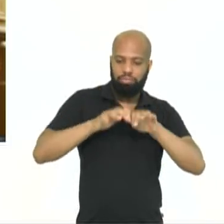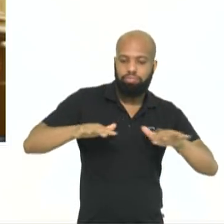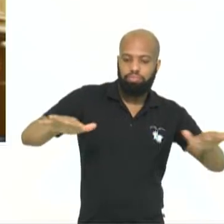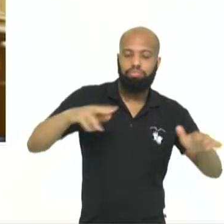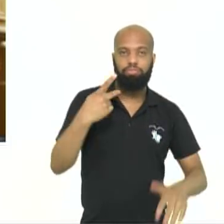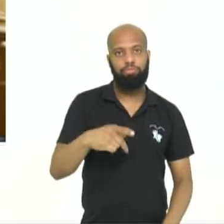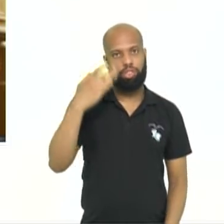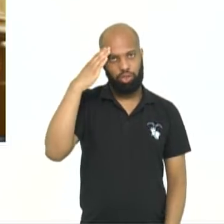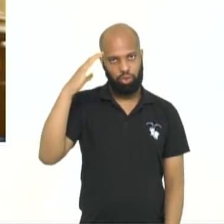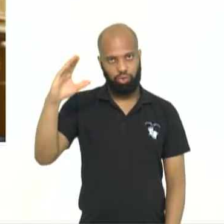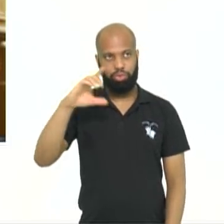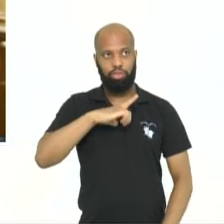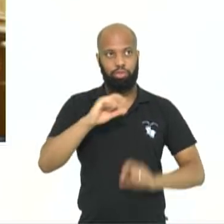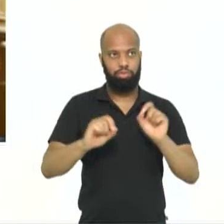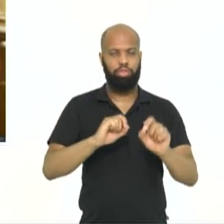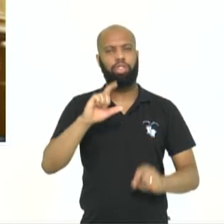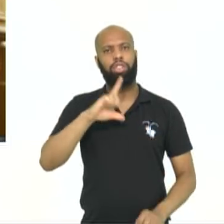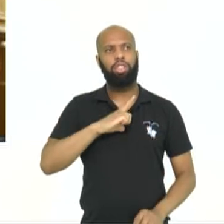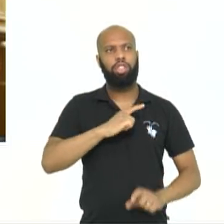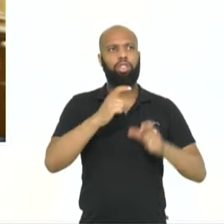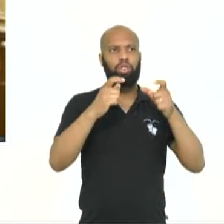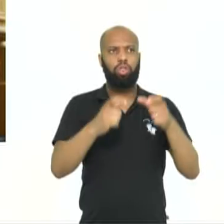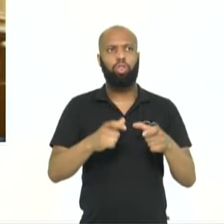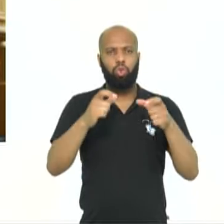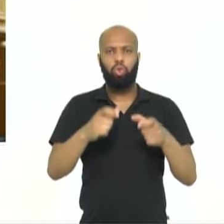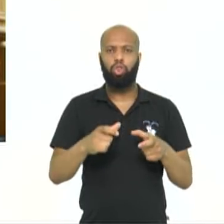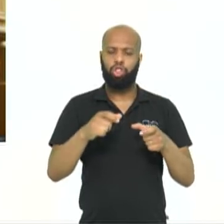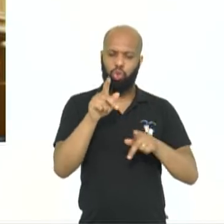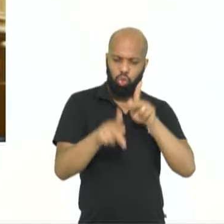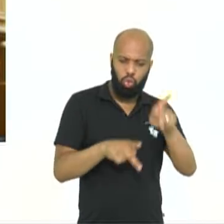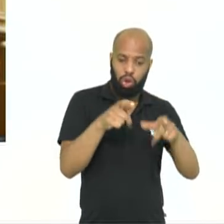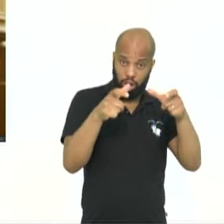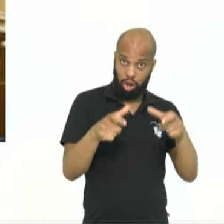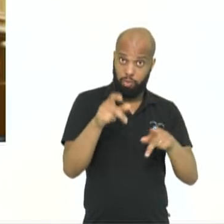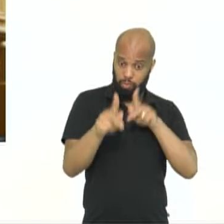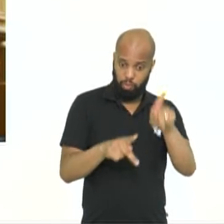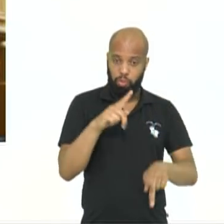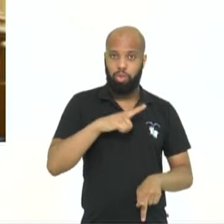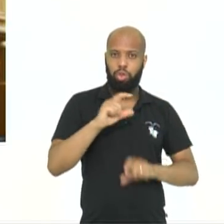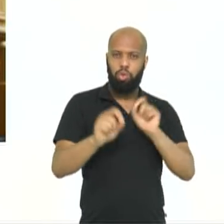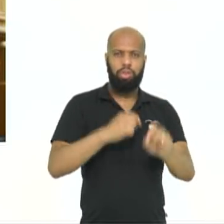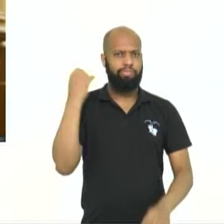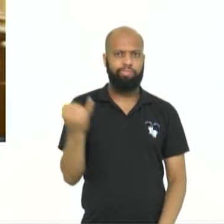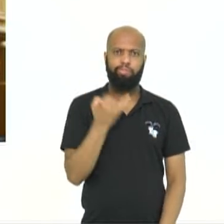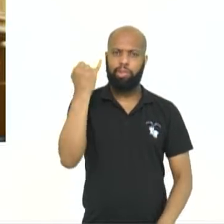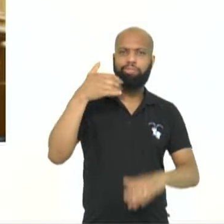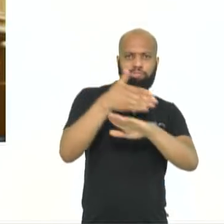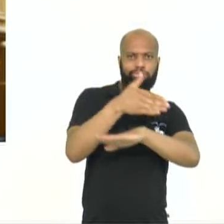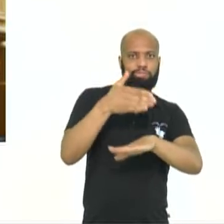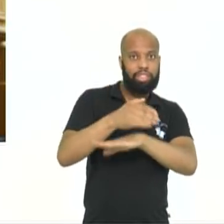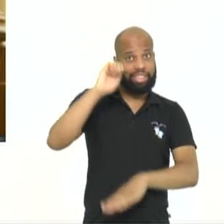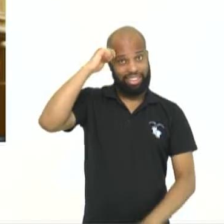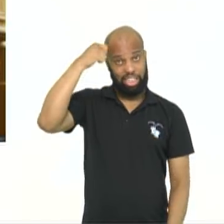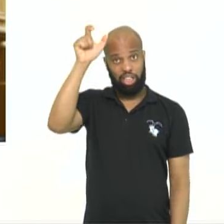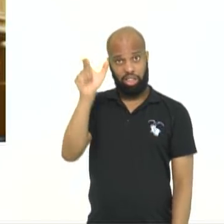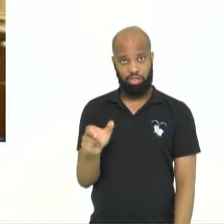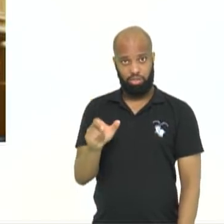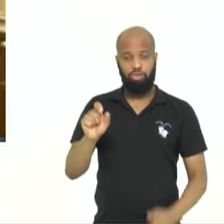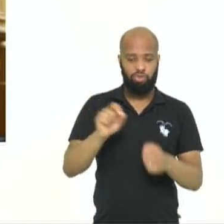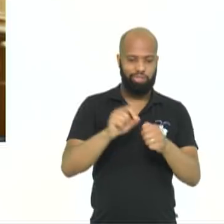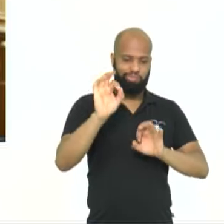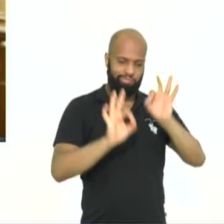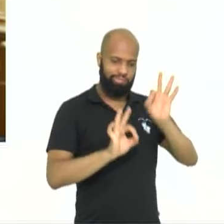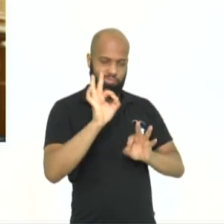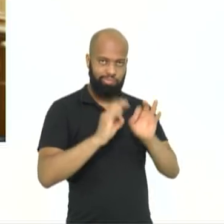Curitiba. Estivemos lá nas torneiras públicas, ressaltando a importância da participação do negro nesse sistema de abastecimento, através